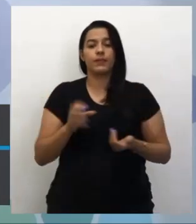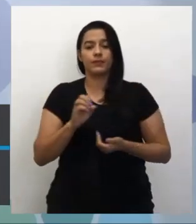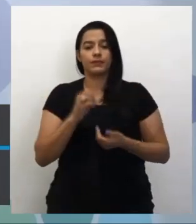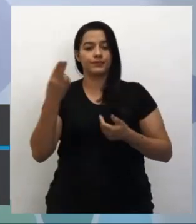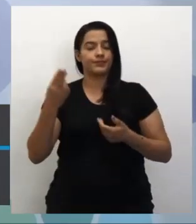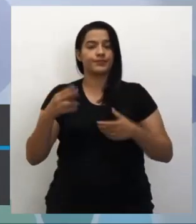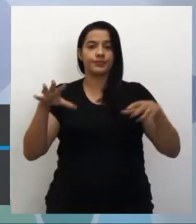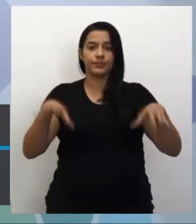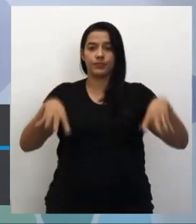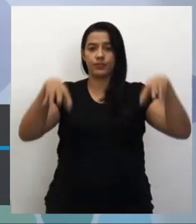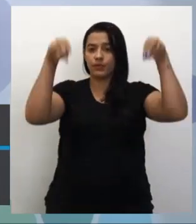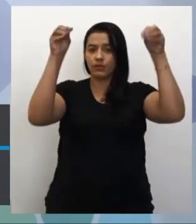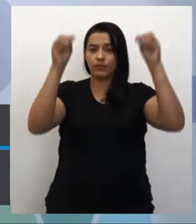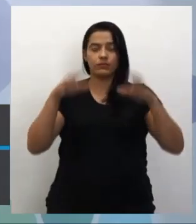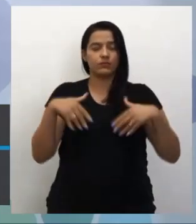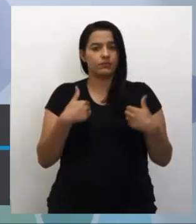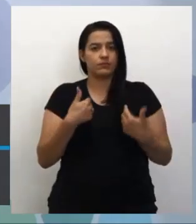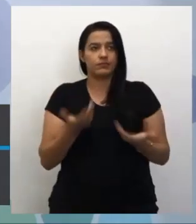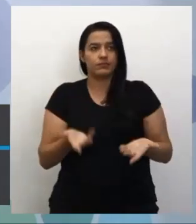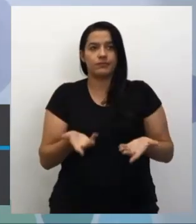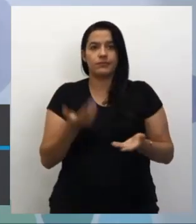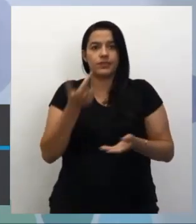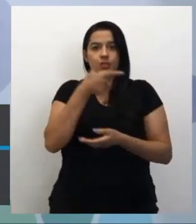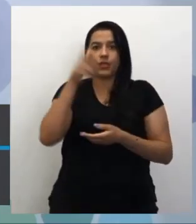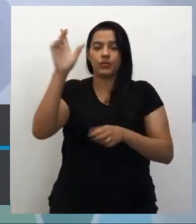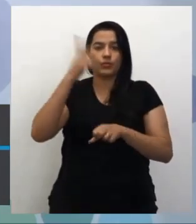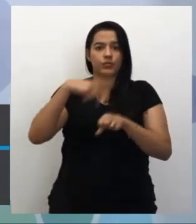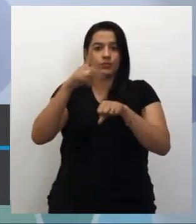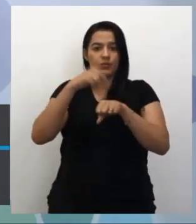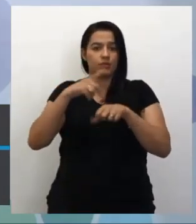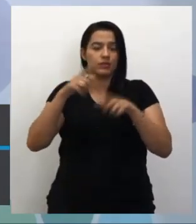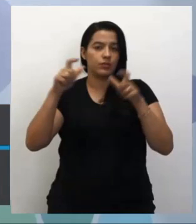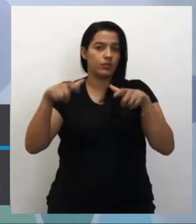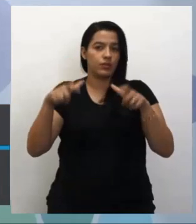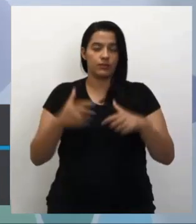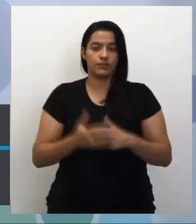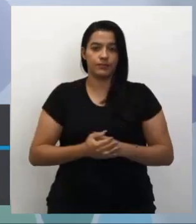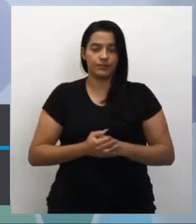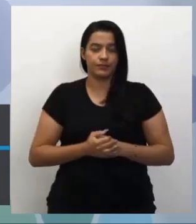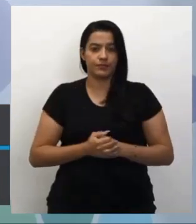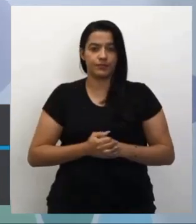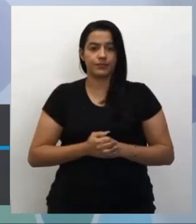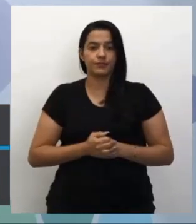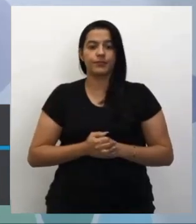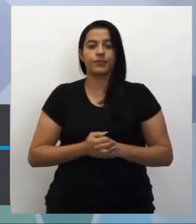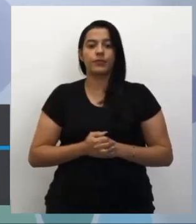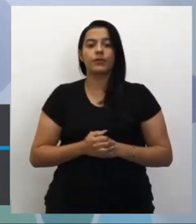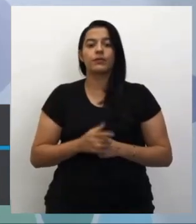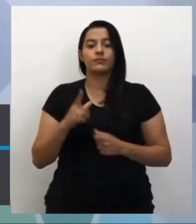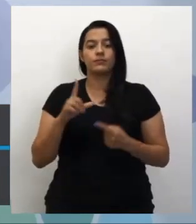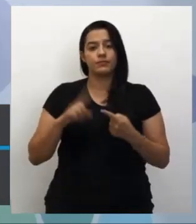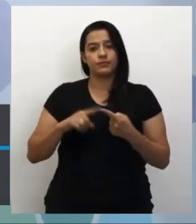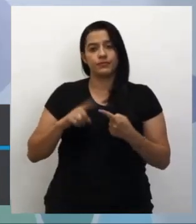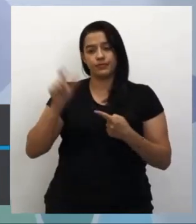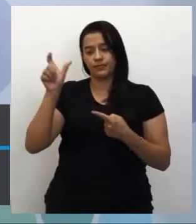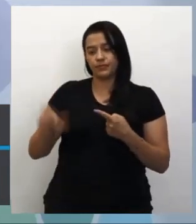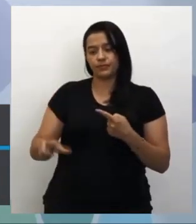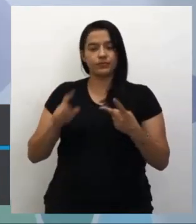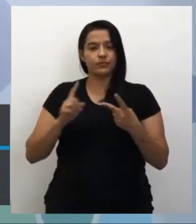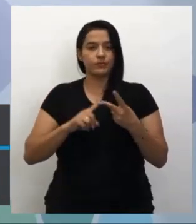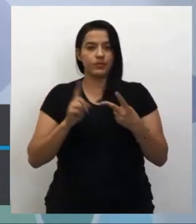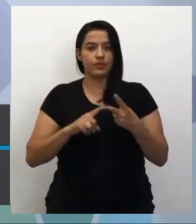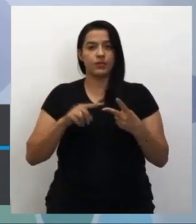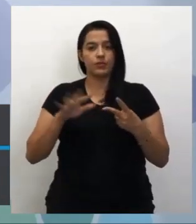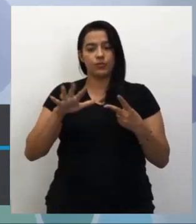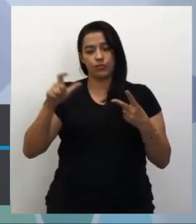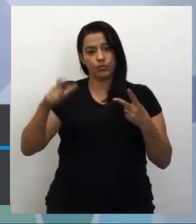mal assombrado, estar em outro país, é o espaço, tá? Personagem, espaço, narrador, quem